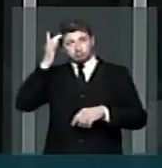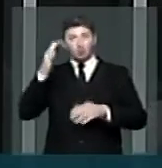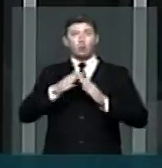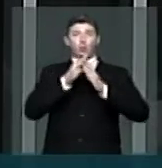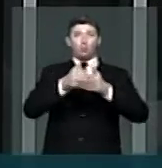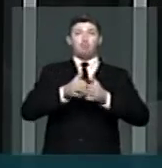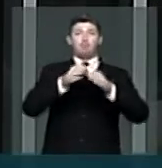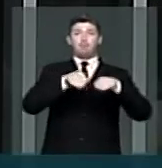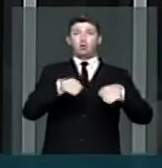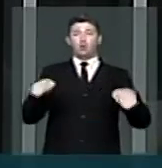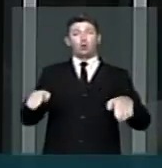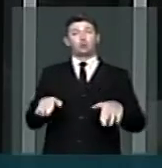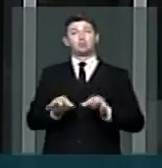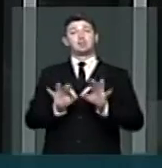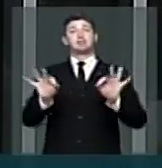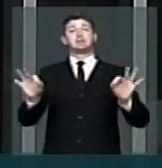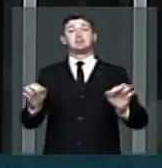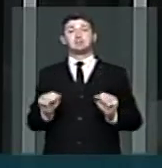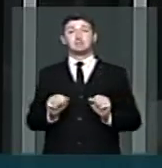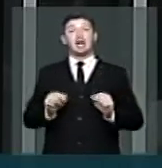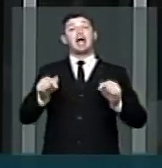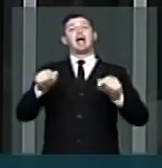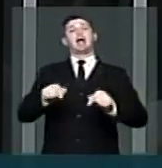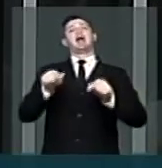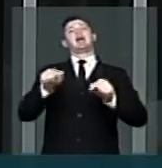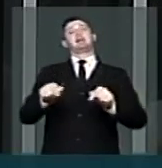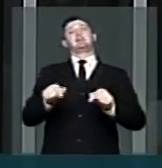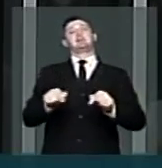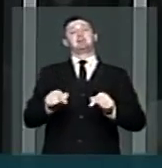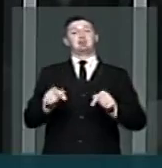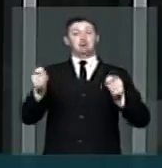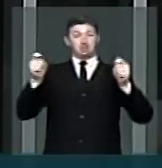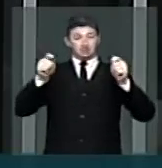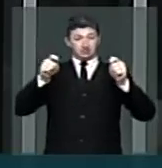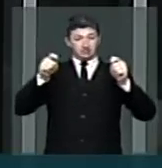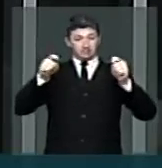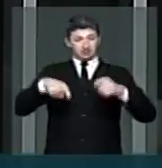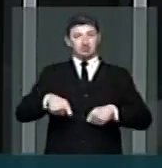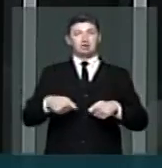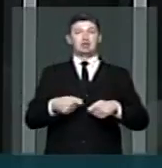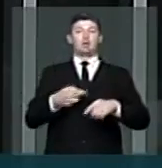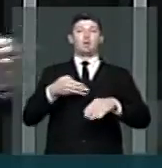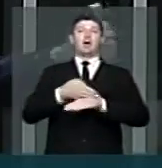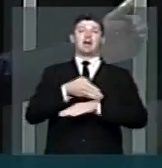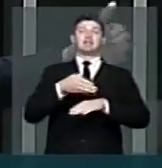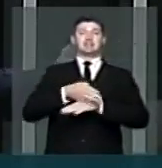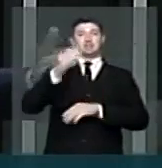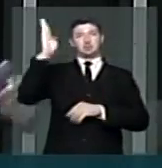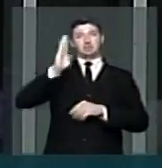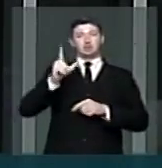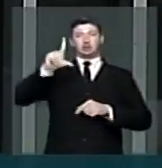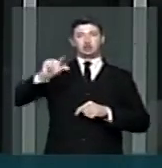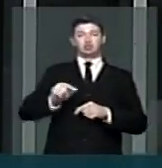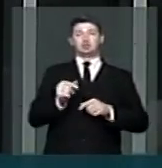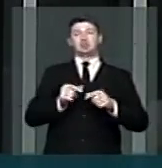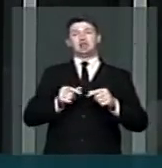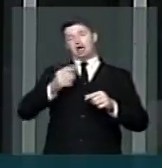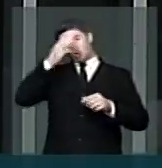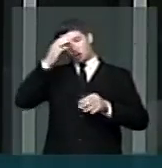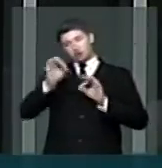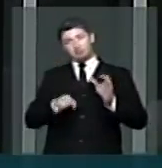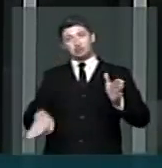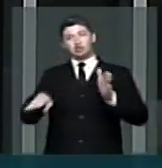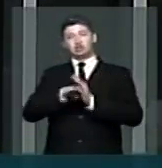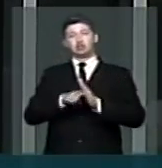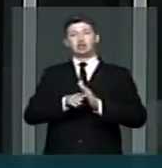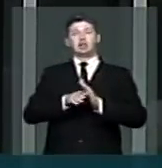Novo e simplesmente, aí sim, poder reduzir o custo do Brasil pelo acesso de logística na chegada ao seu porto.